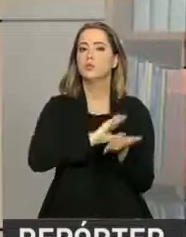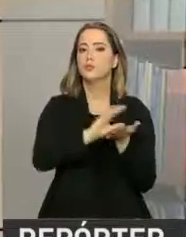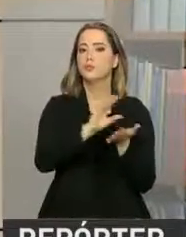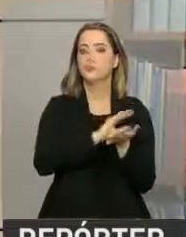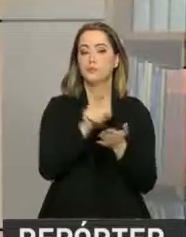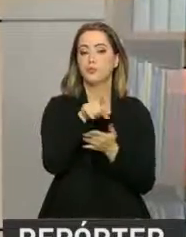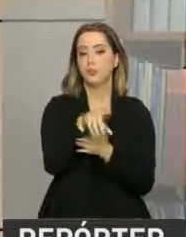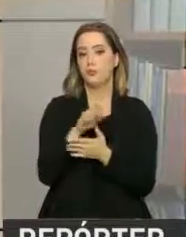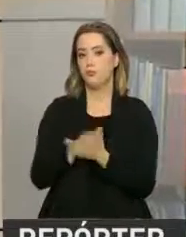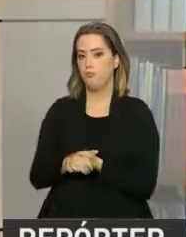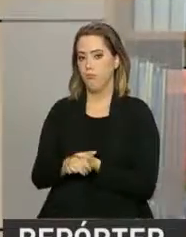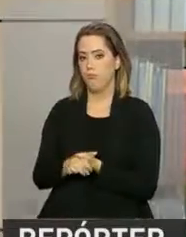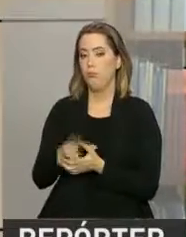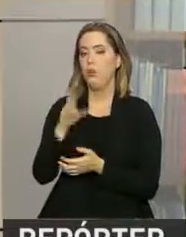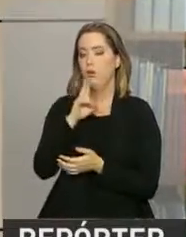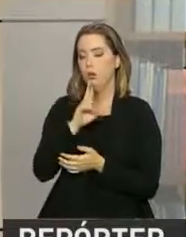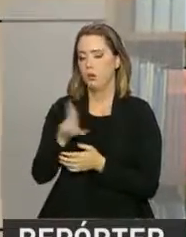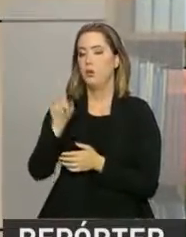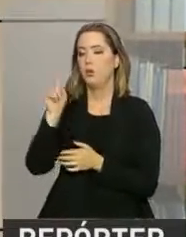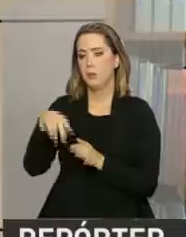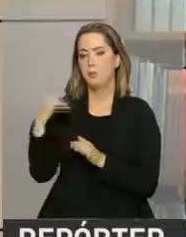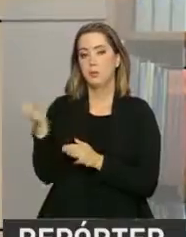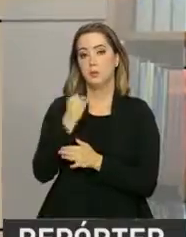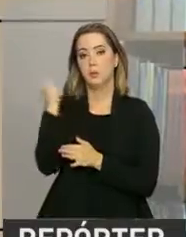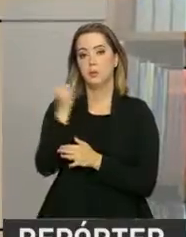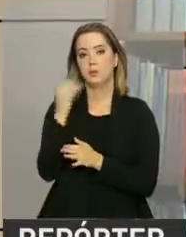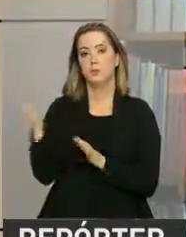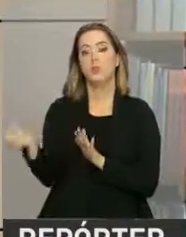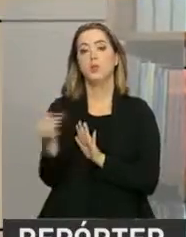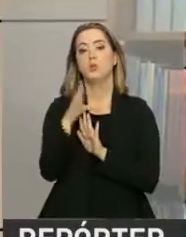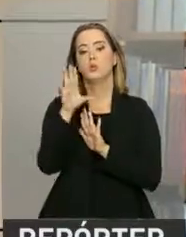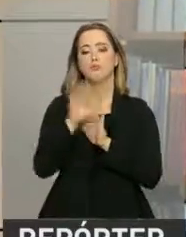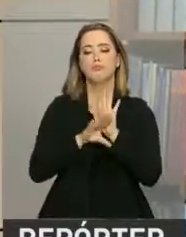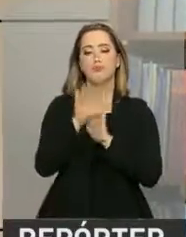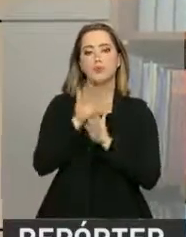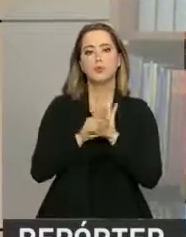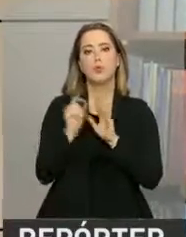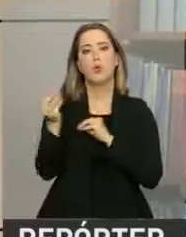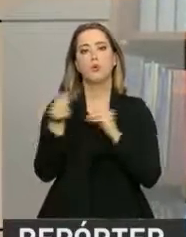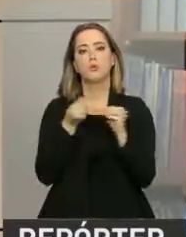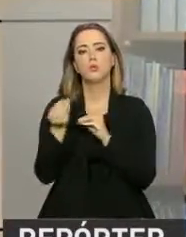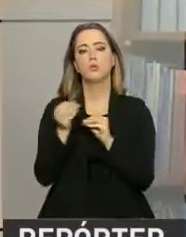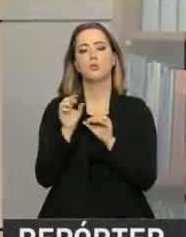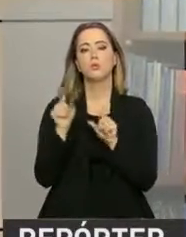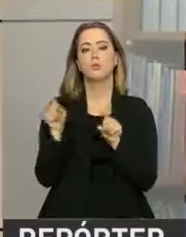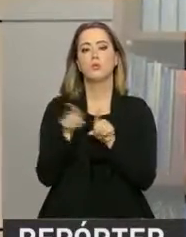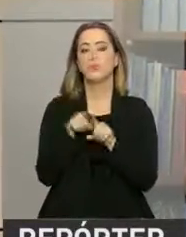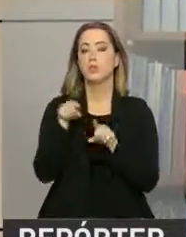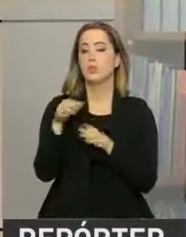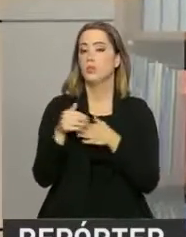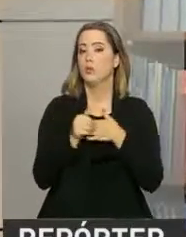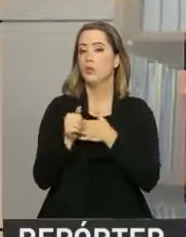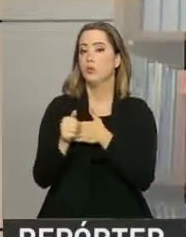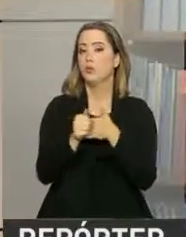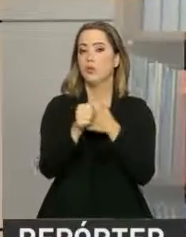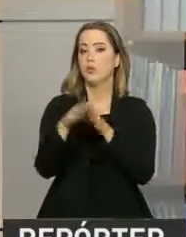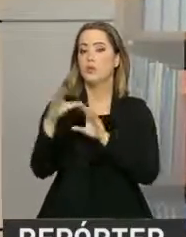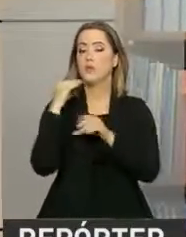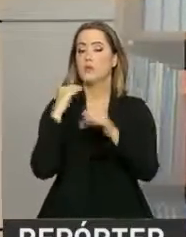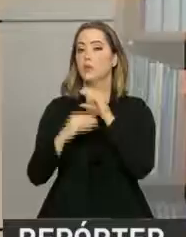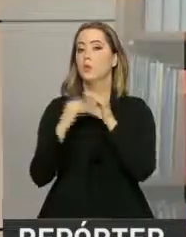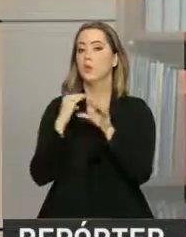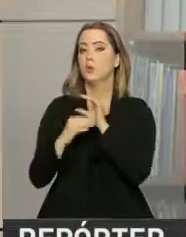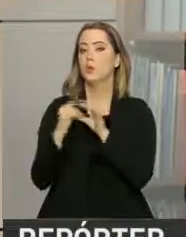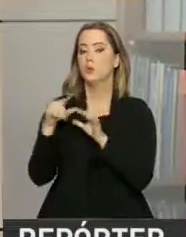reformulação ela é estrutural, ela vai falar de flexibilidade, de novos itinerários formativos para os alunos e isso vai se comunicar muito com a escola,